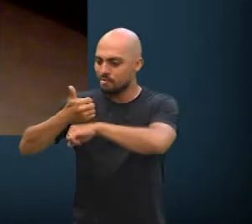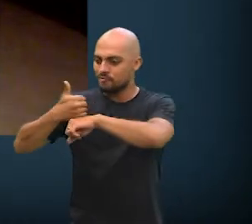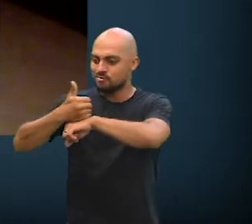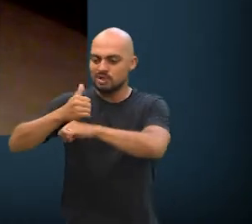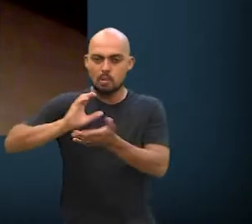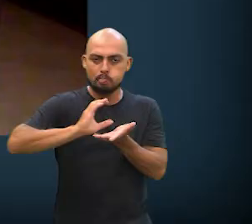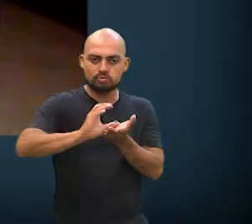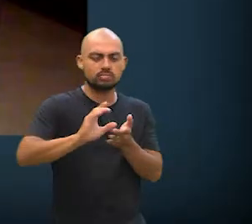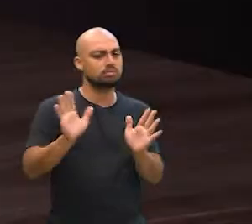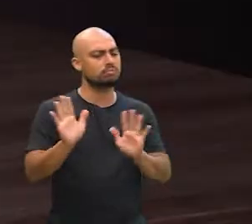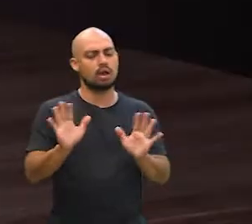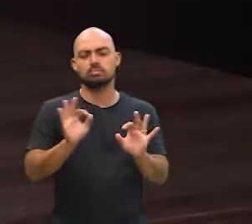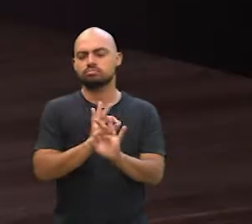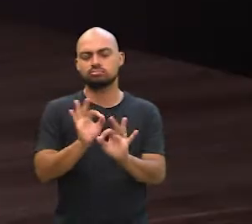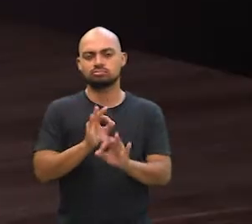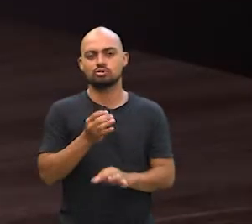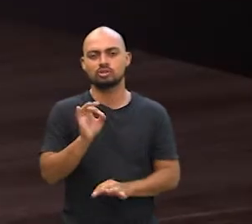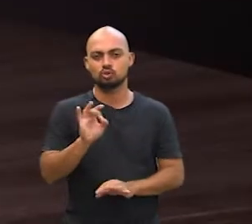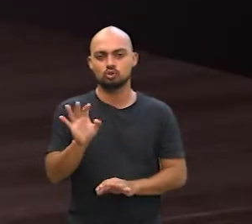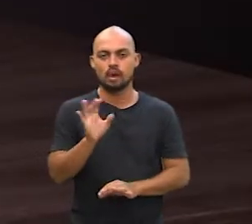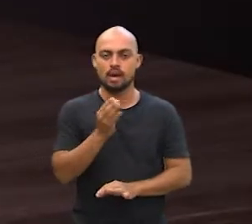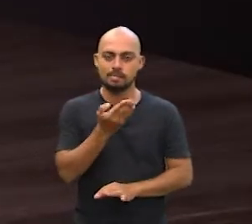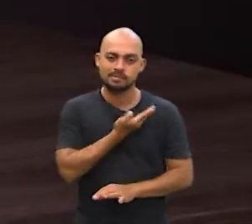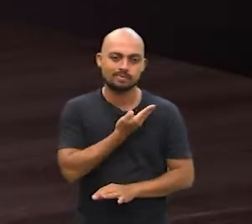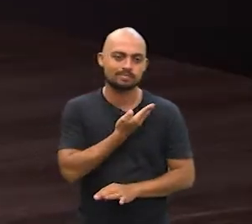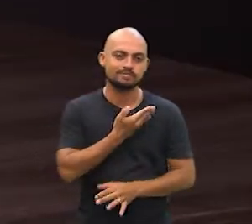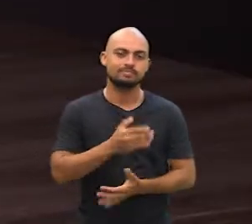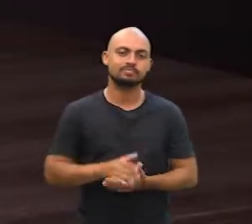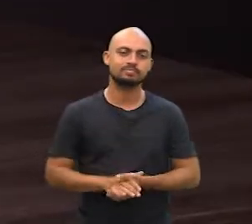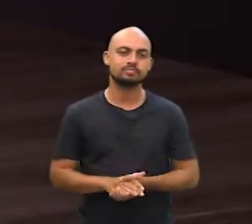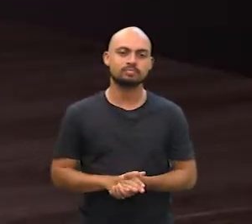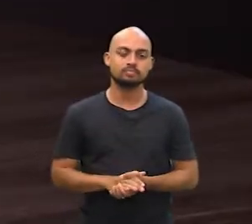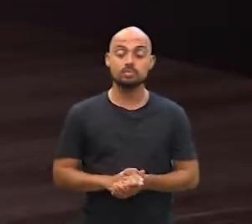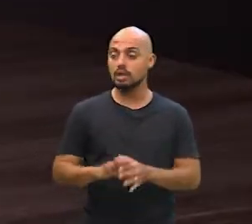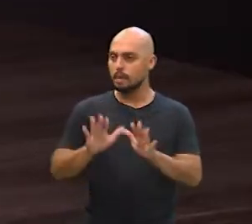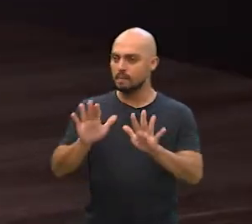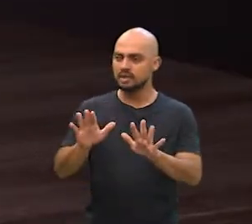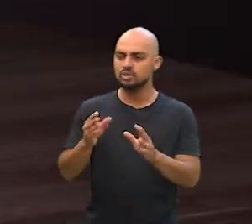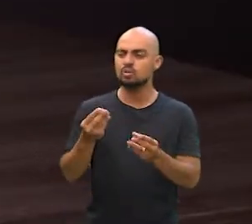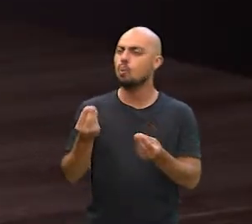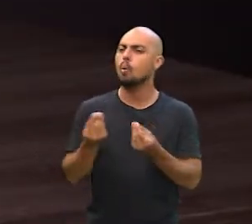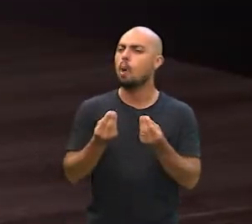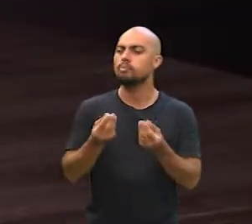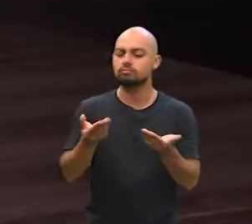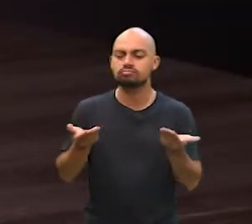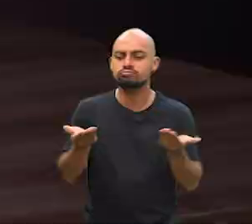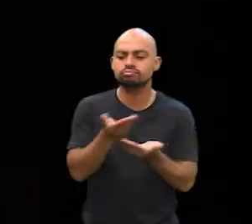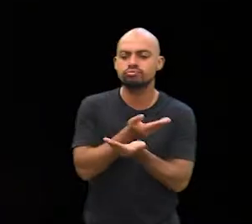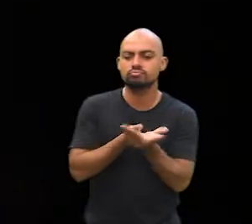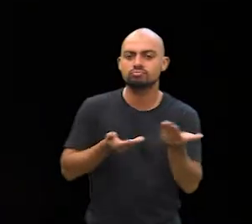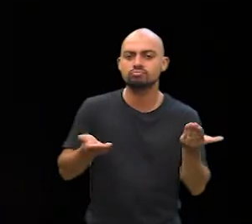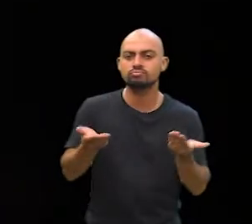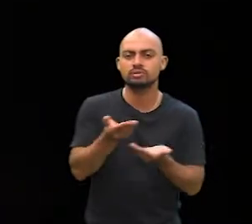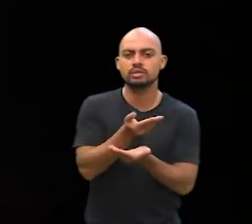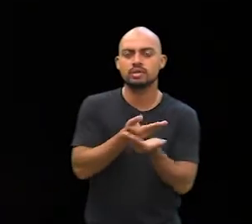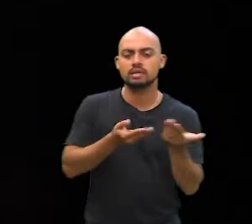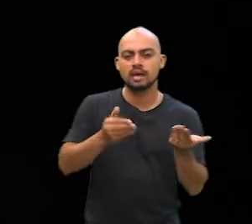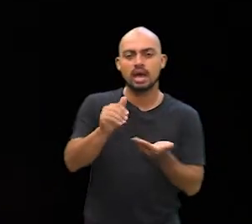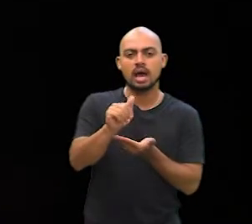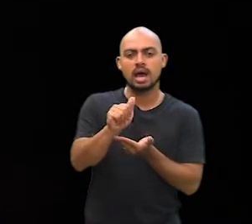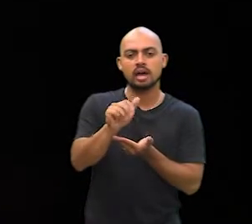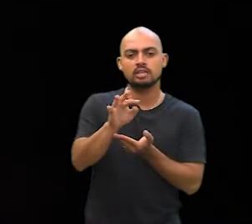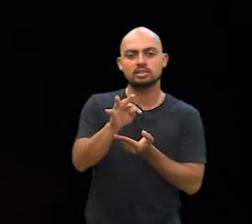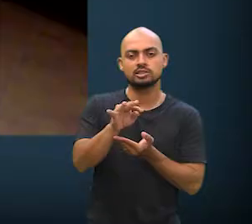foi nada não. Tá certo. Agora, como é esse negócio de intermediar esses ativos? Como